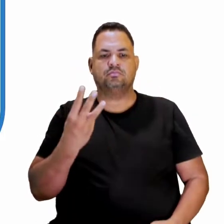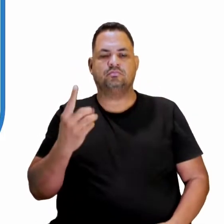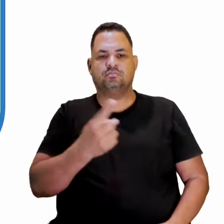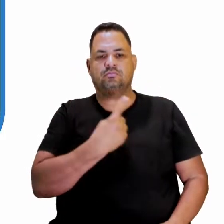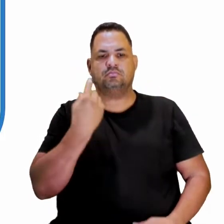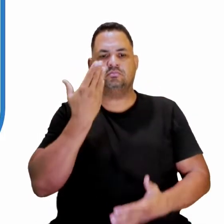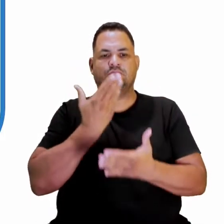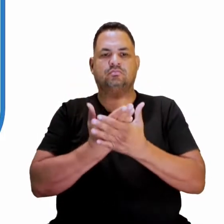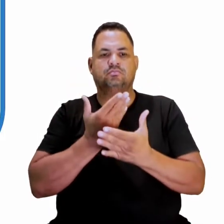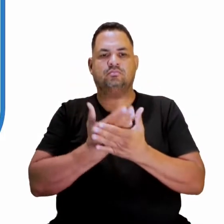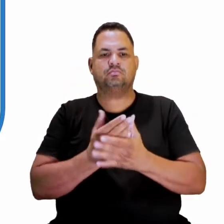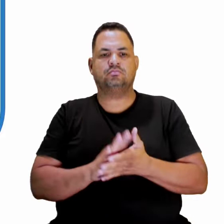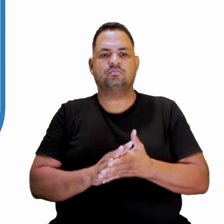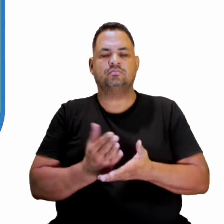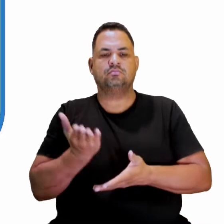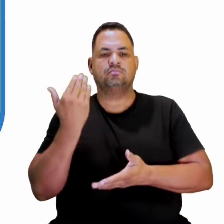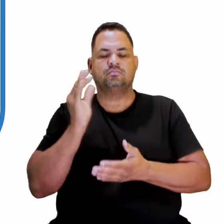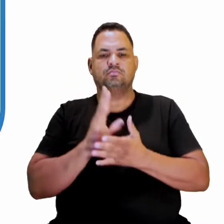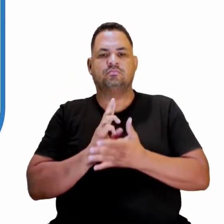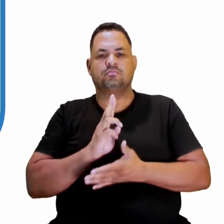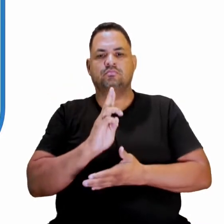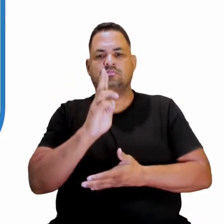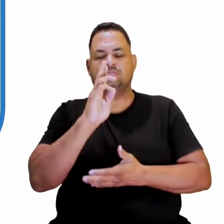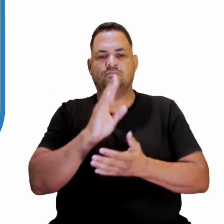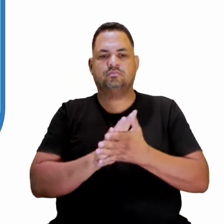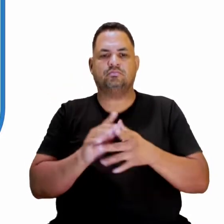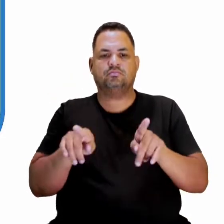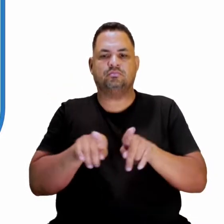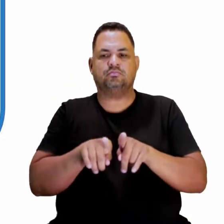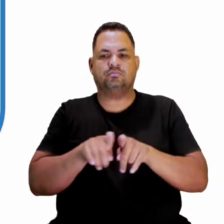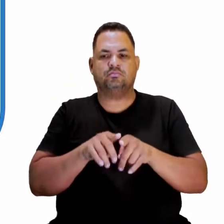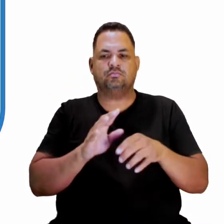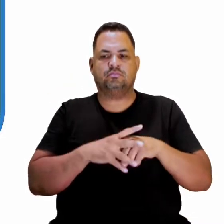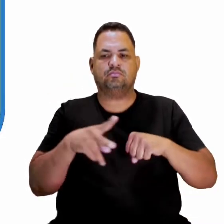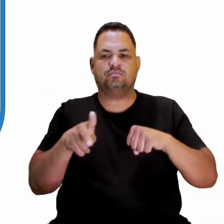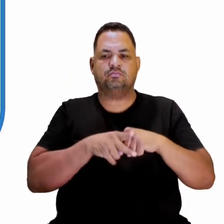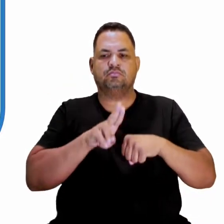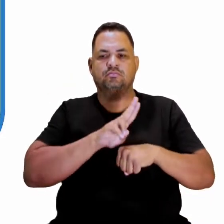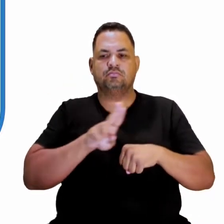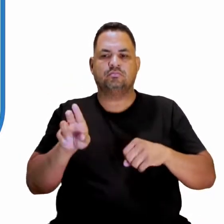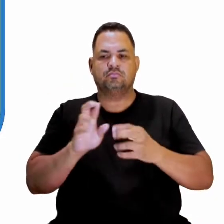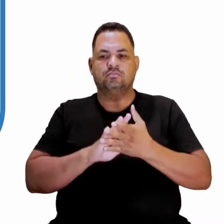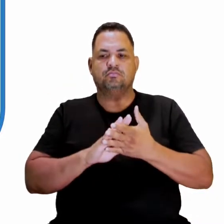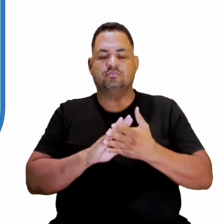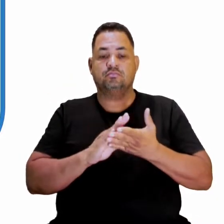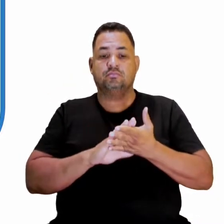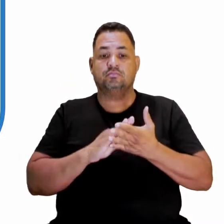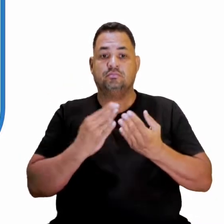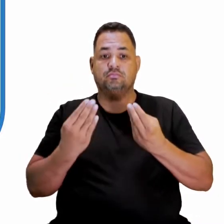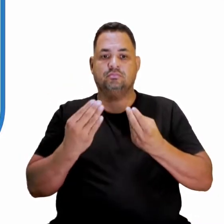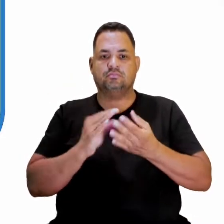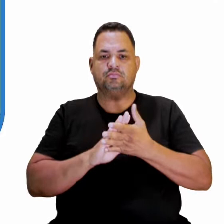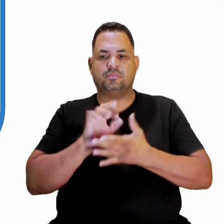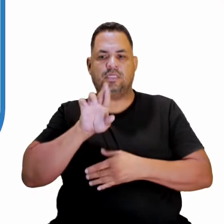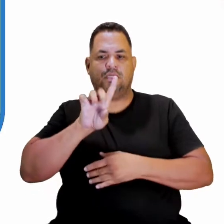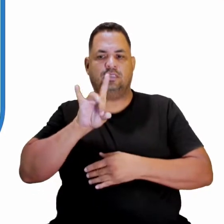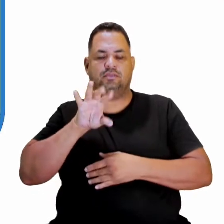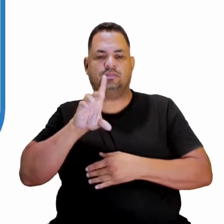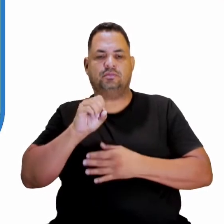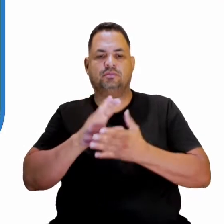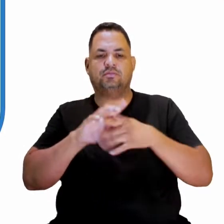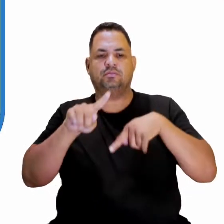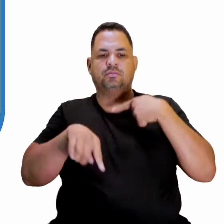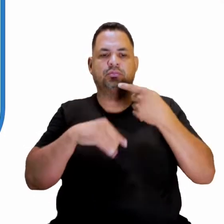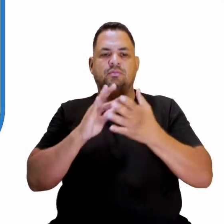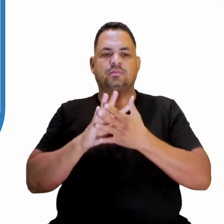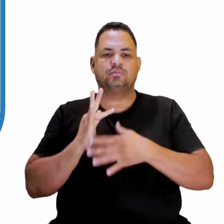ver passado simples, passado contínuo. Vamos também ver pronomes relativos. Futuro também, logo depois do passado vem o